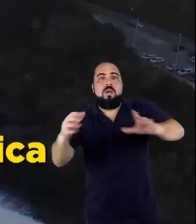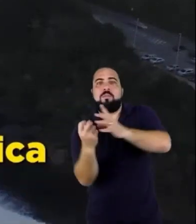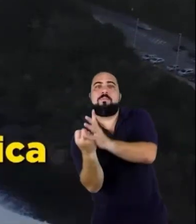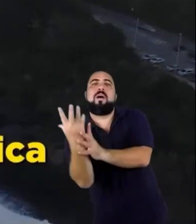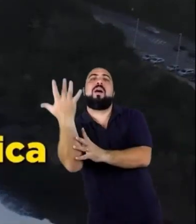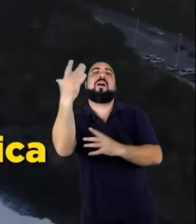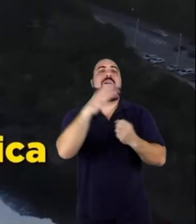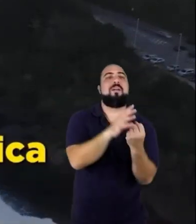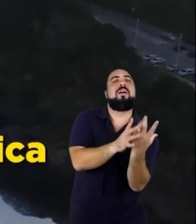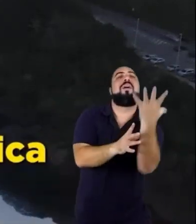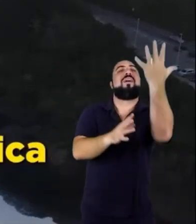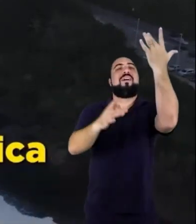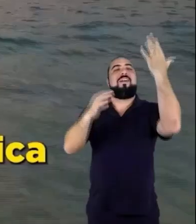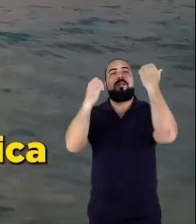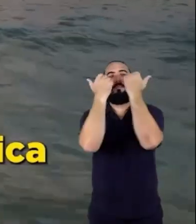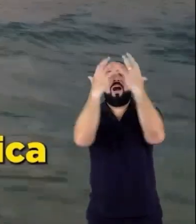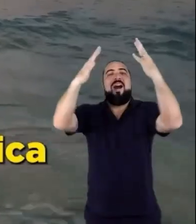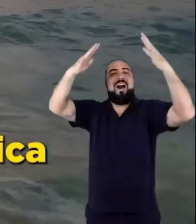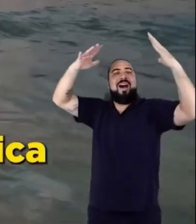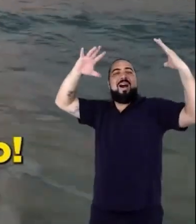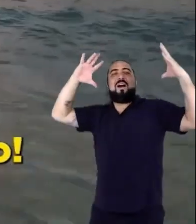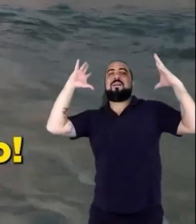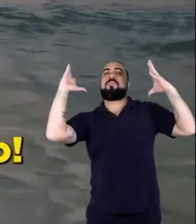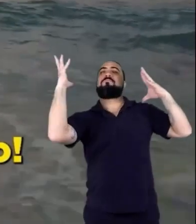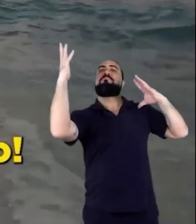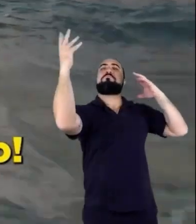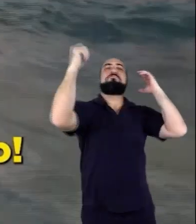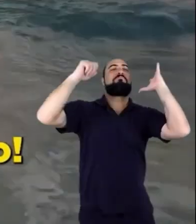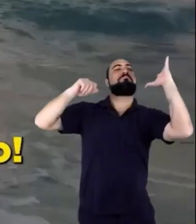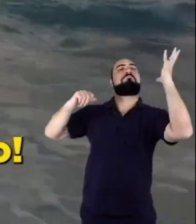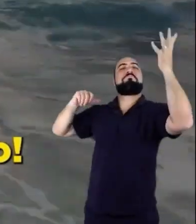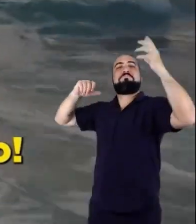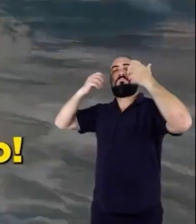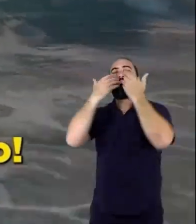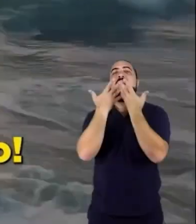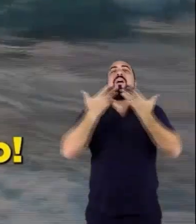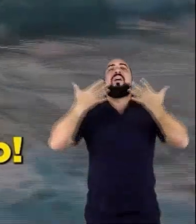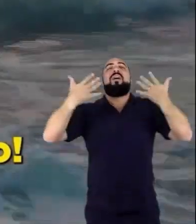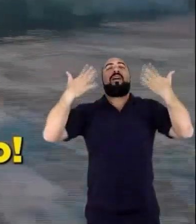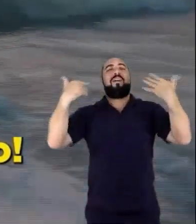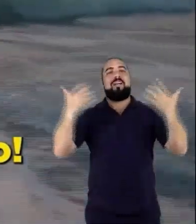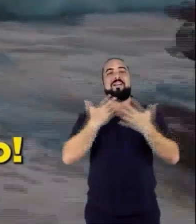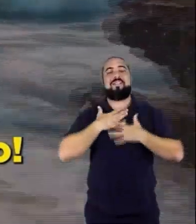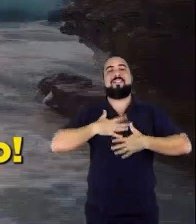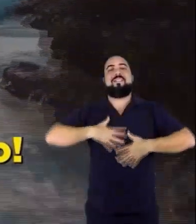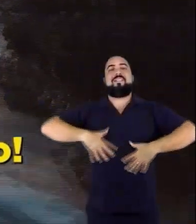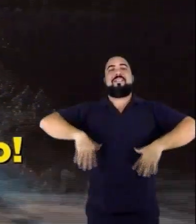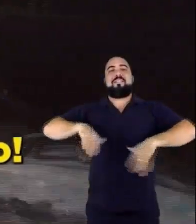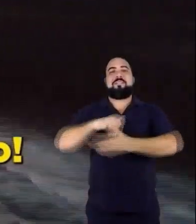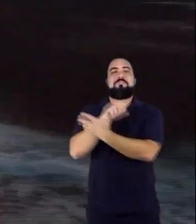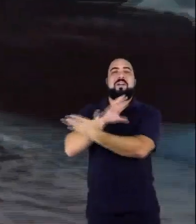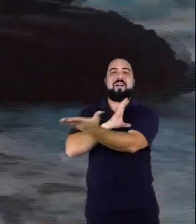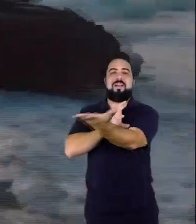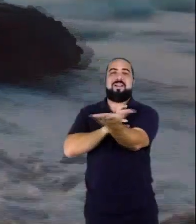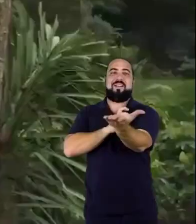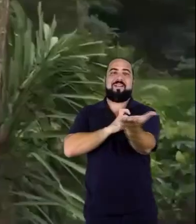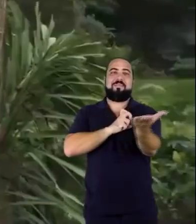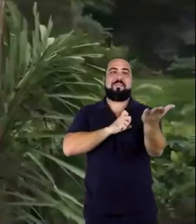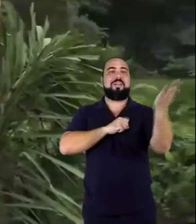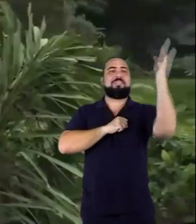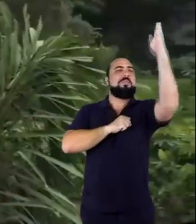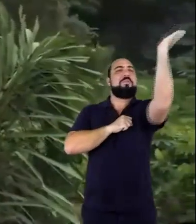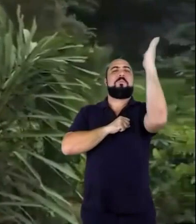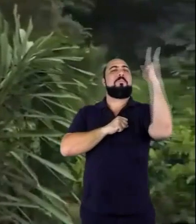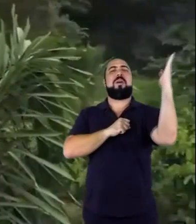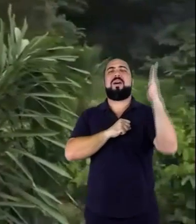fuguras obras e um florão da América iluminada ao sol do novo mundo do